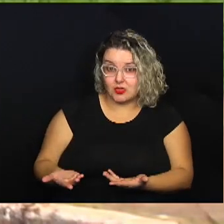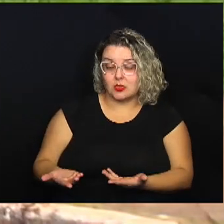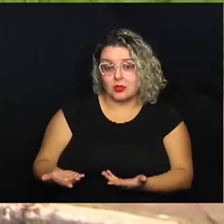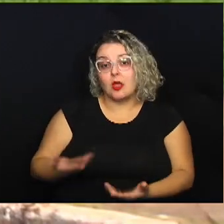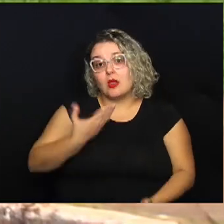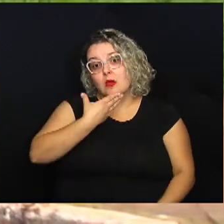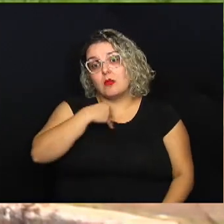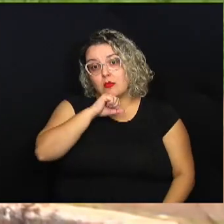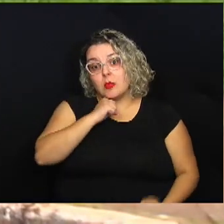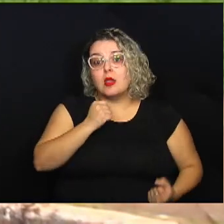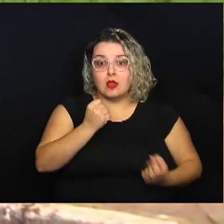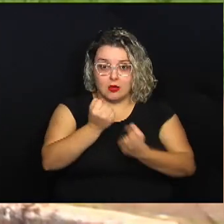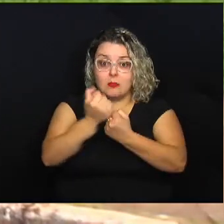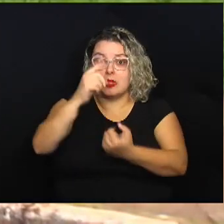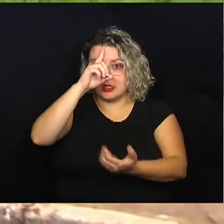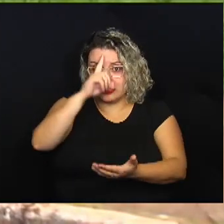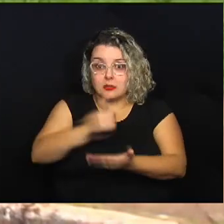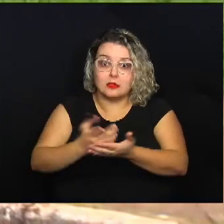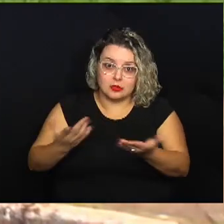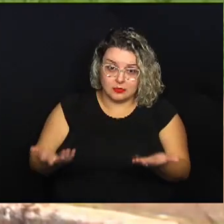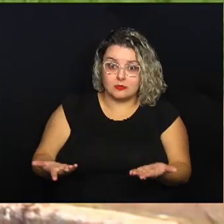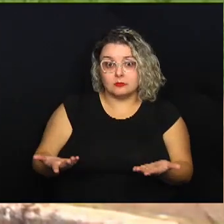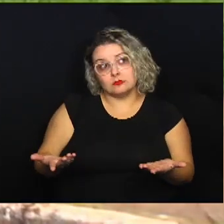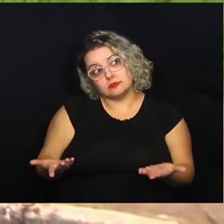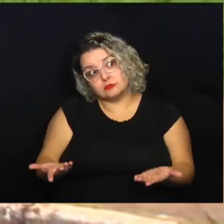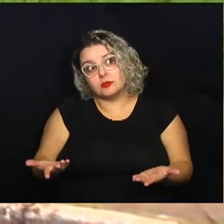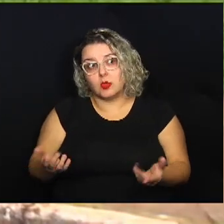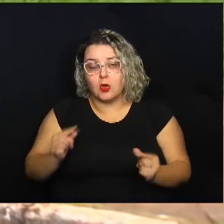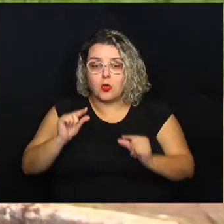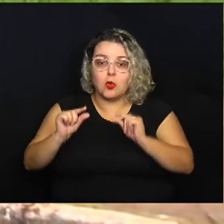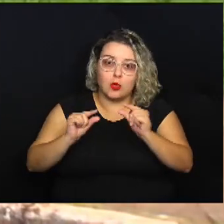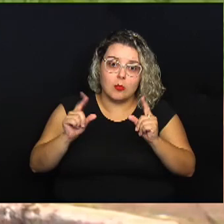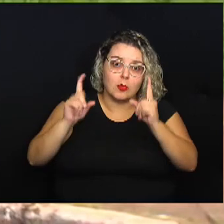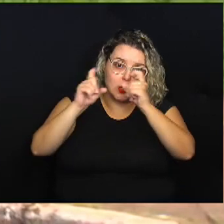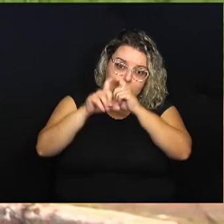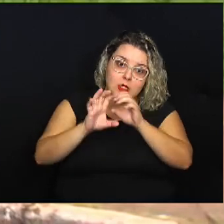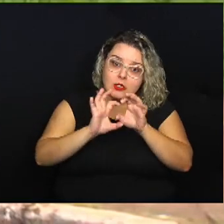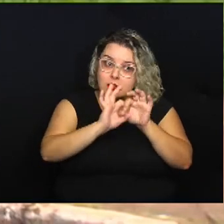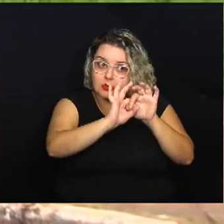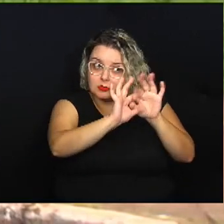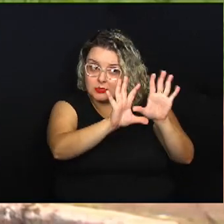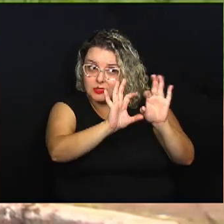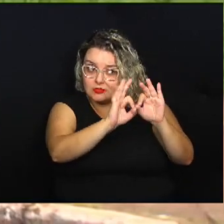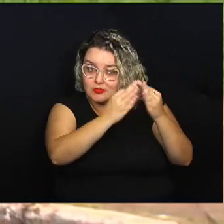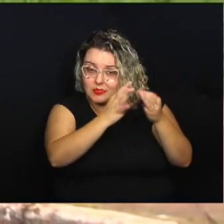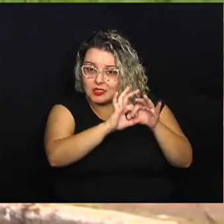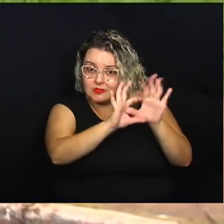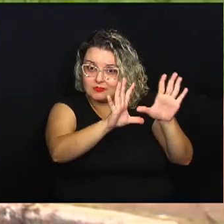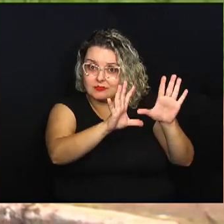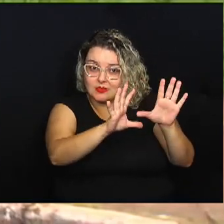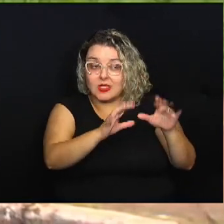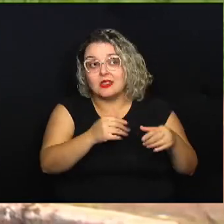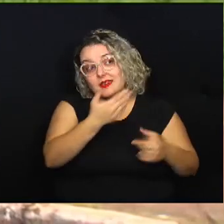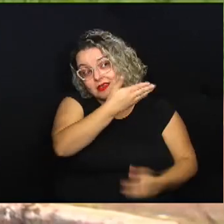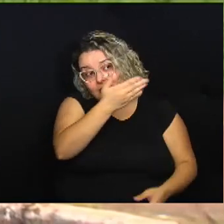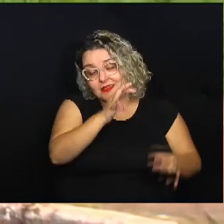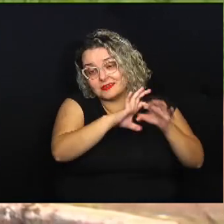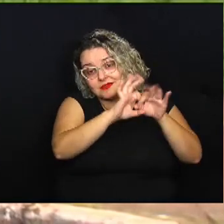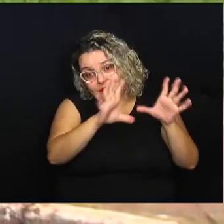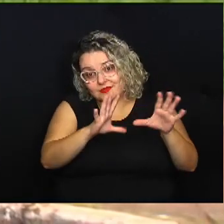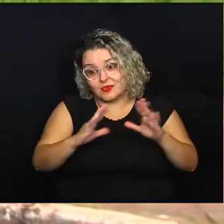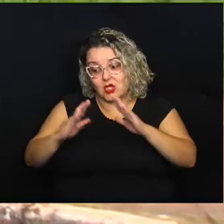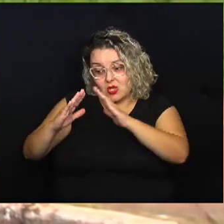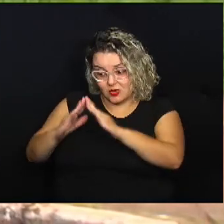pai me apoiou nessa decisão, né? Então, meio que foi um pouco difícil deixar minha família e eles também deixar eu vir morar numa